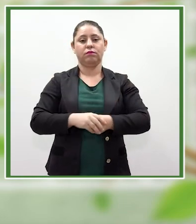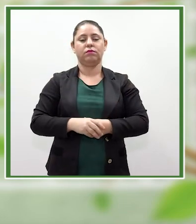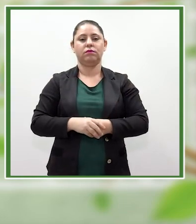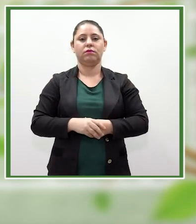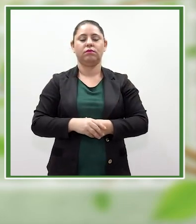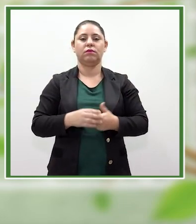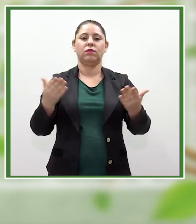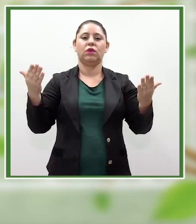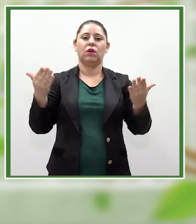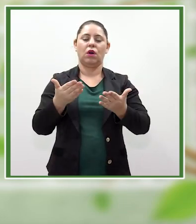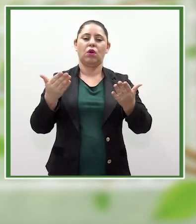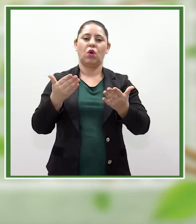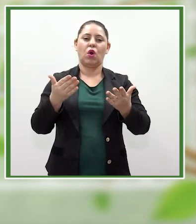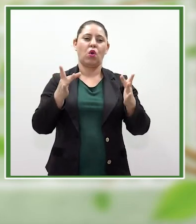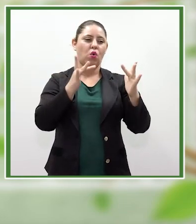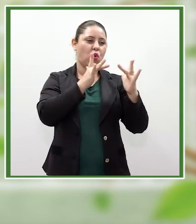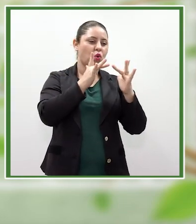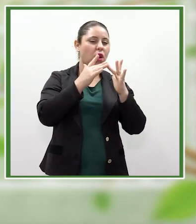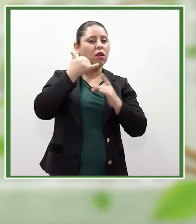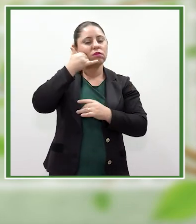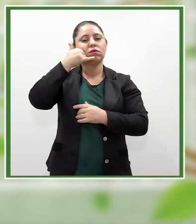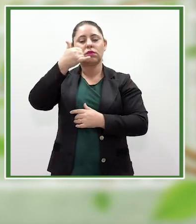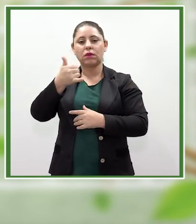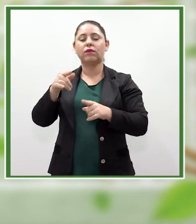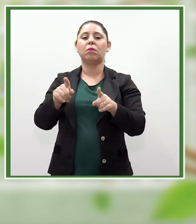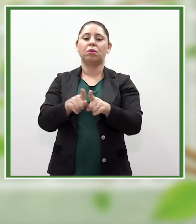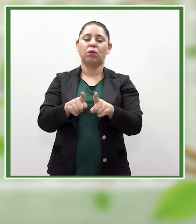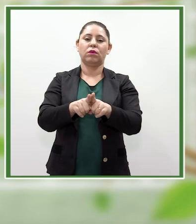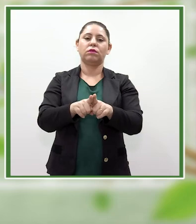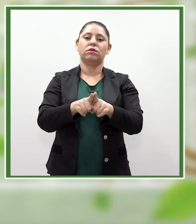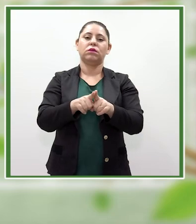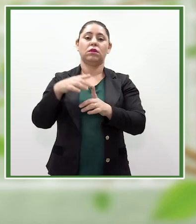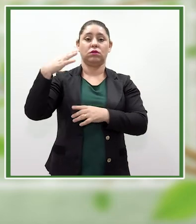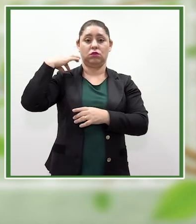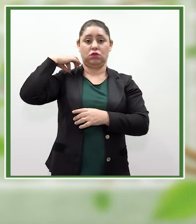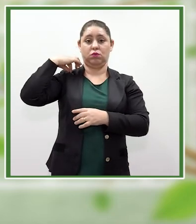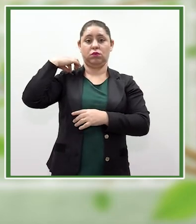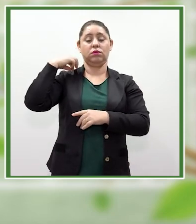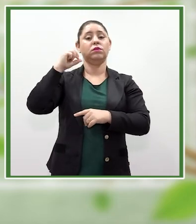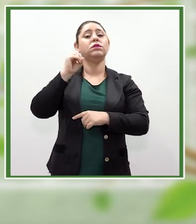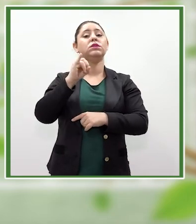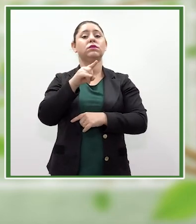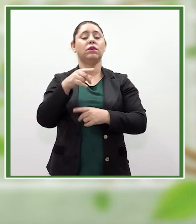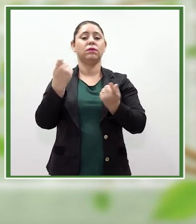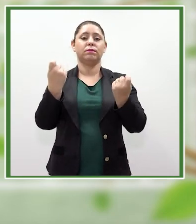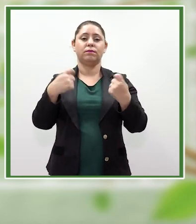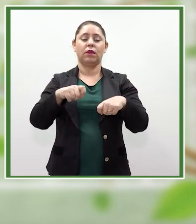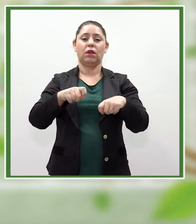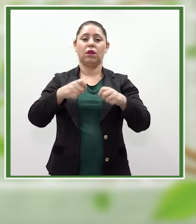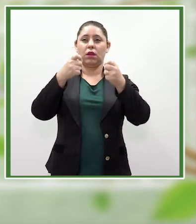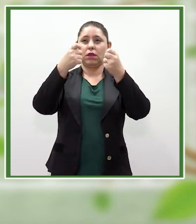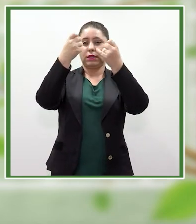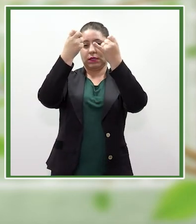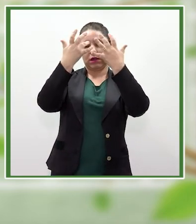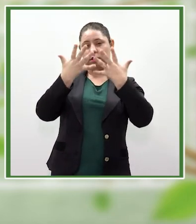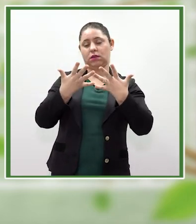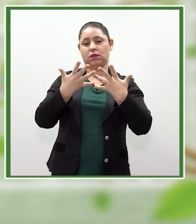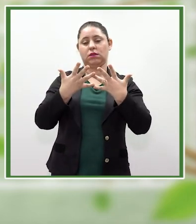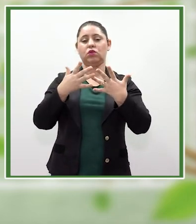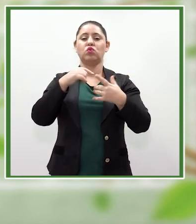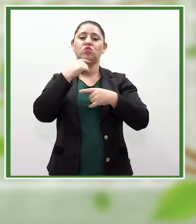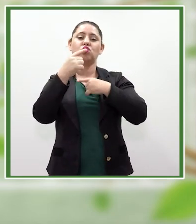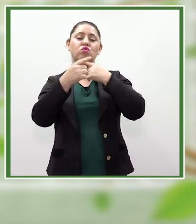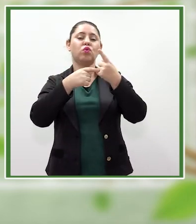eram essas as informações que eu gostaria de passar para os senhores. Eu deixo aqui os meus contatos, né, e fico à disposição